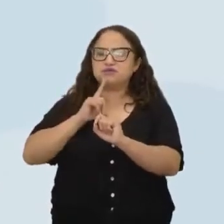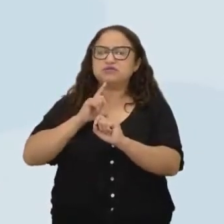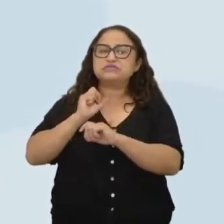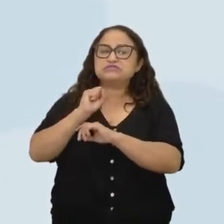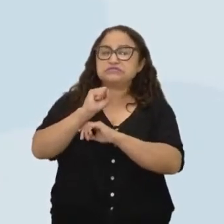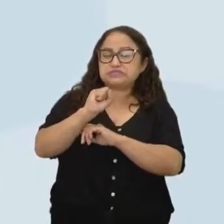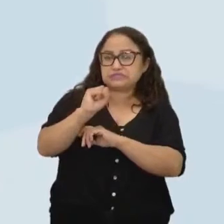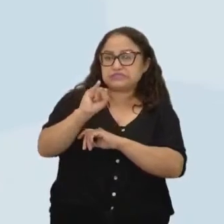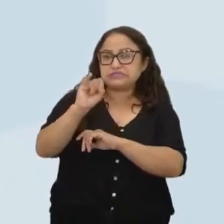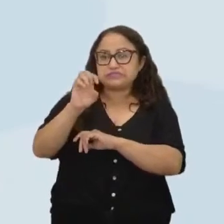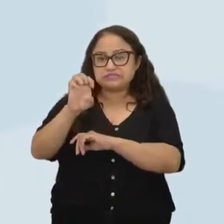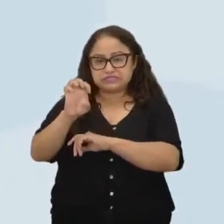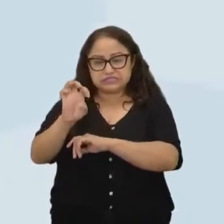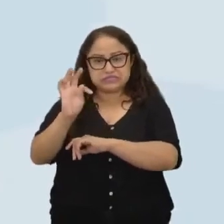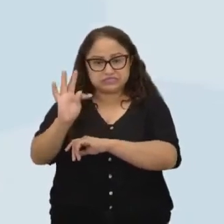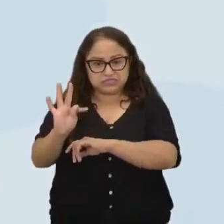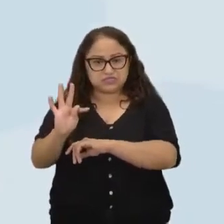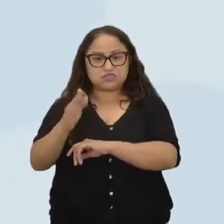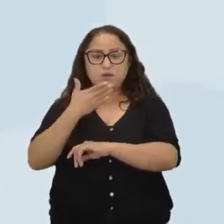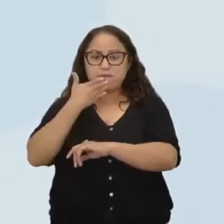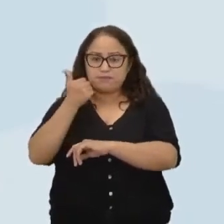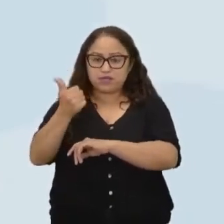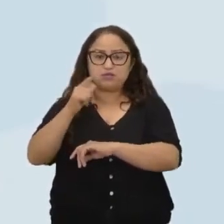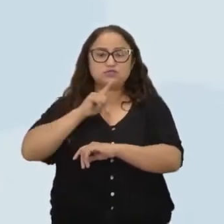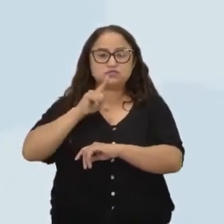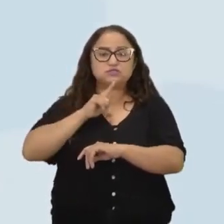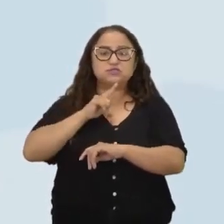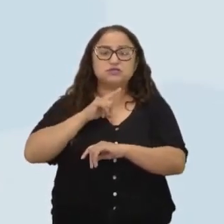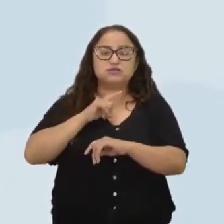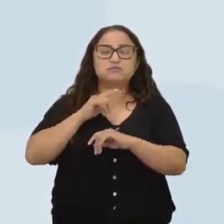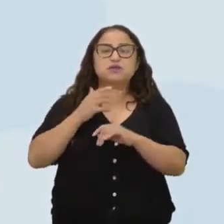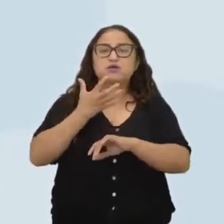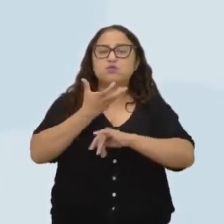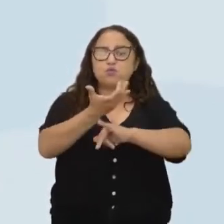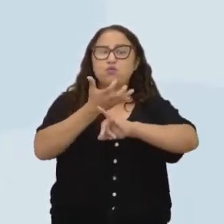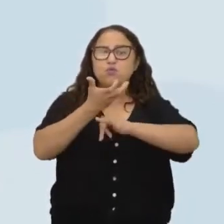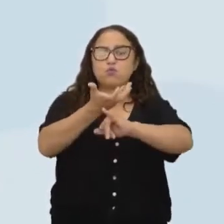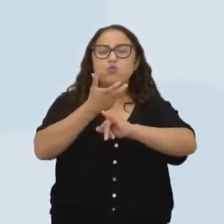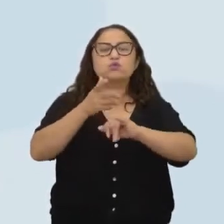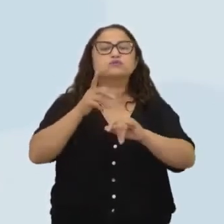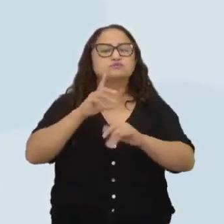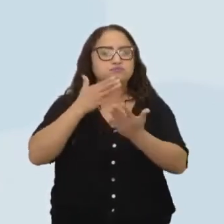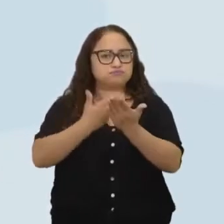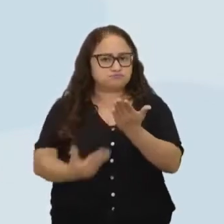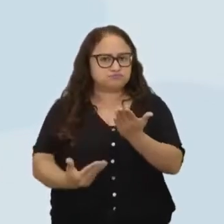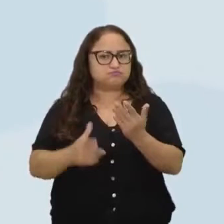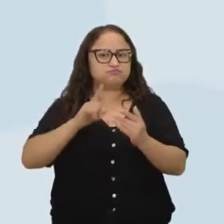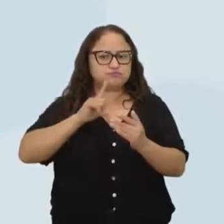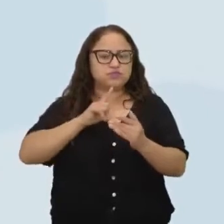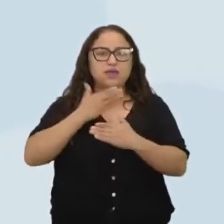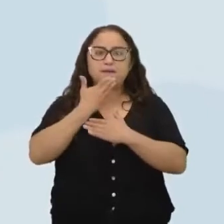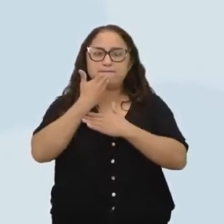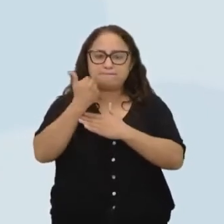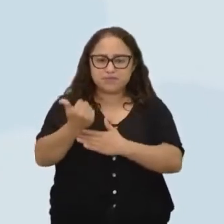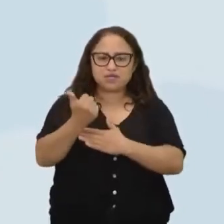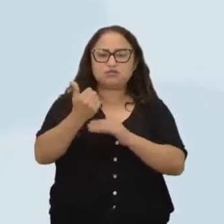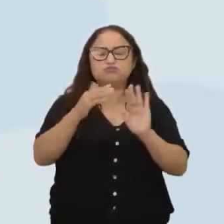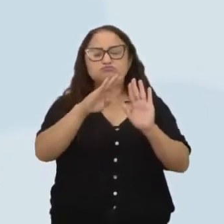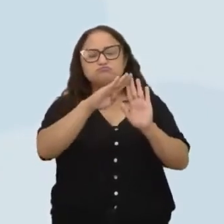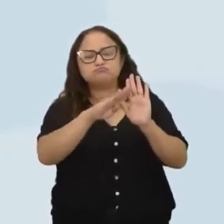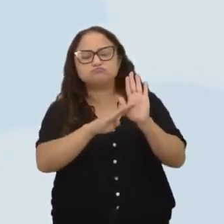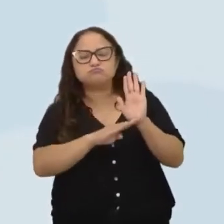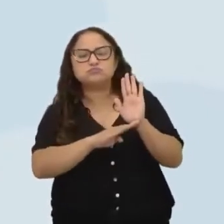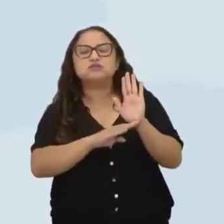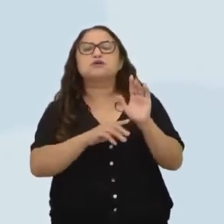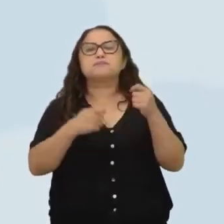para quem busca o maior consumo energético, que é o que a Mara está falando, pois se trata de um exercício de curta duração. A melhor prescrição de exercício deve levar em conta